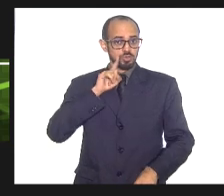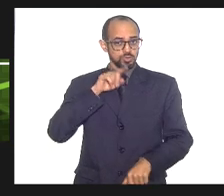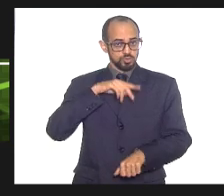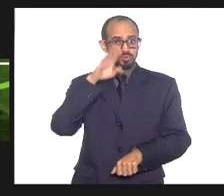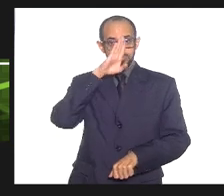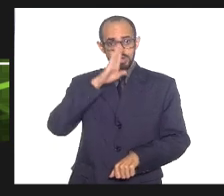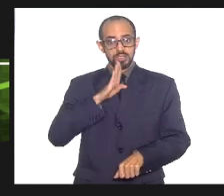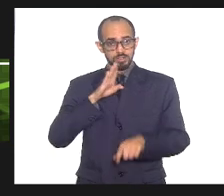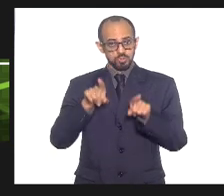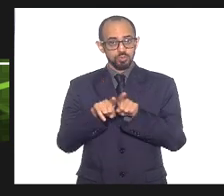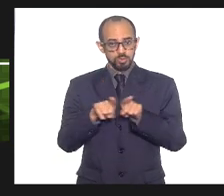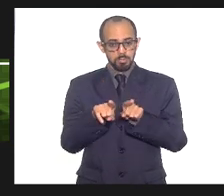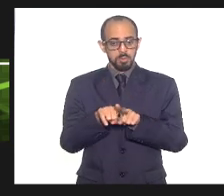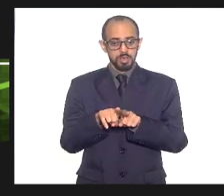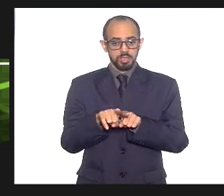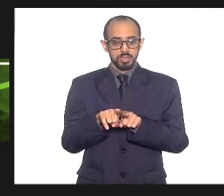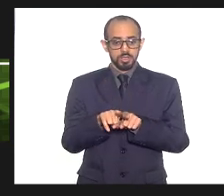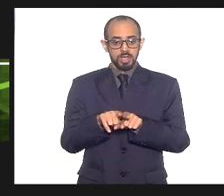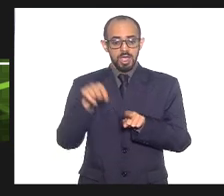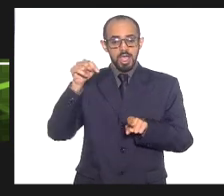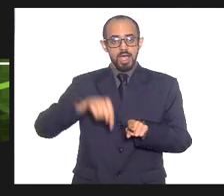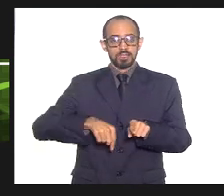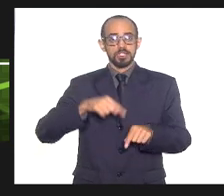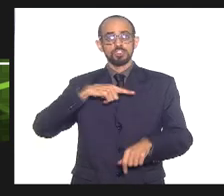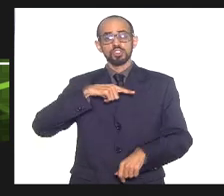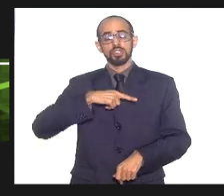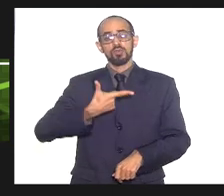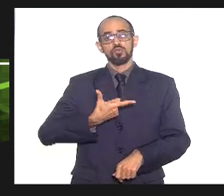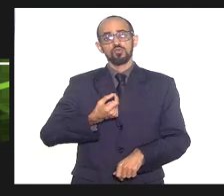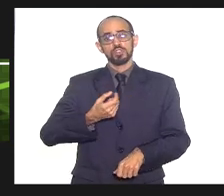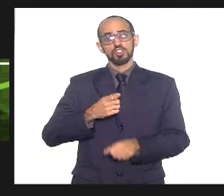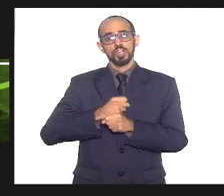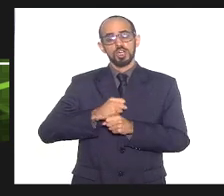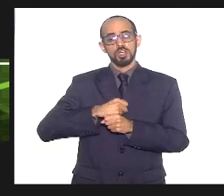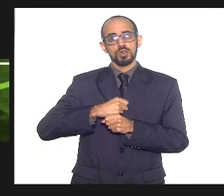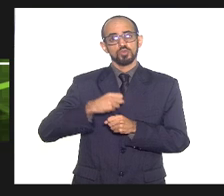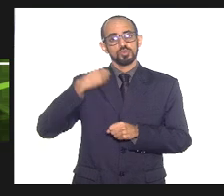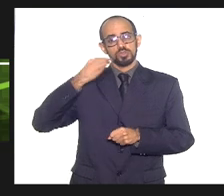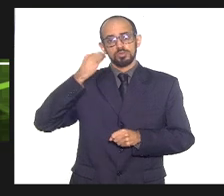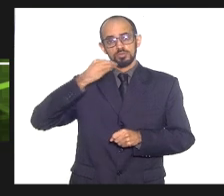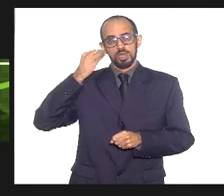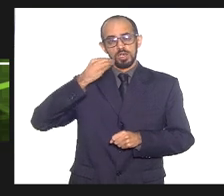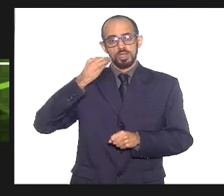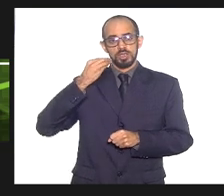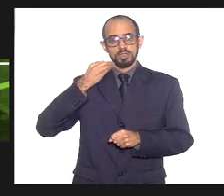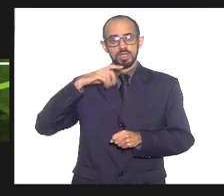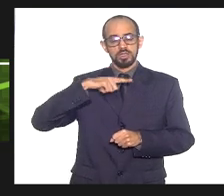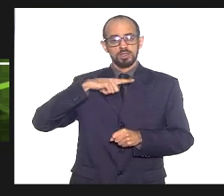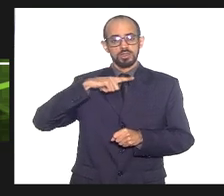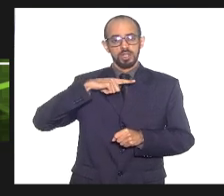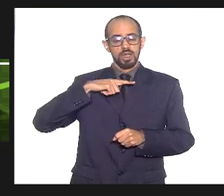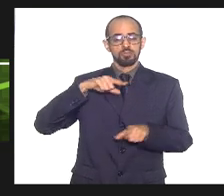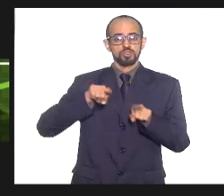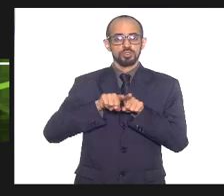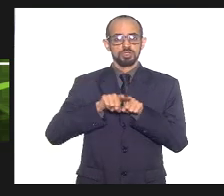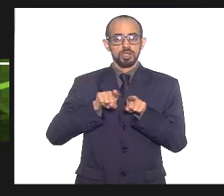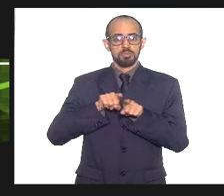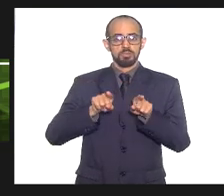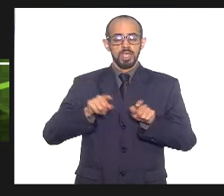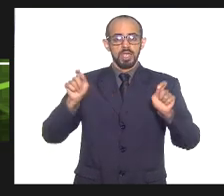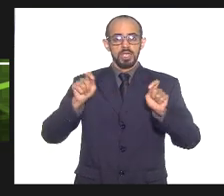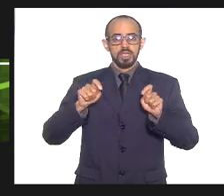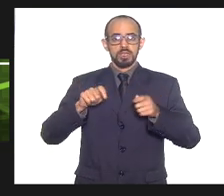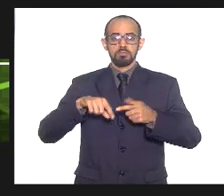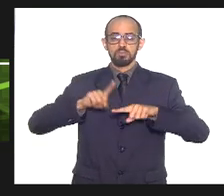Brasil, onde aqui já temos 20 anos de atividades nesse país e temos portfólio que nos manterá nesse país